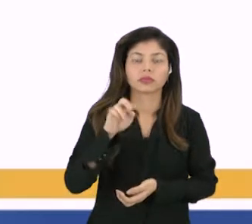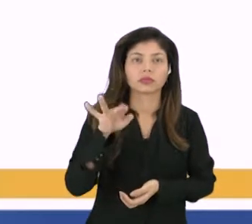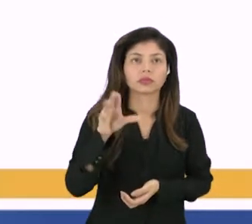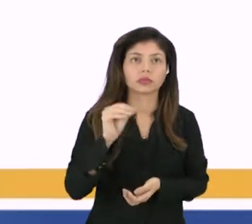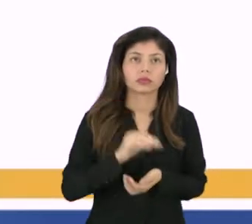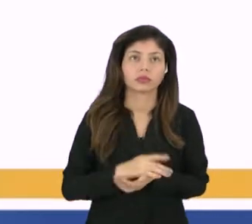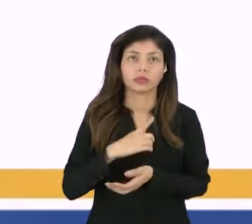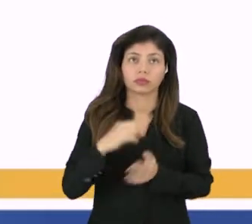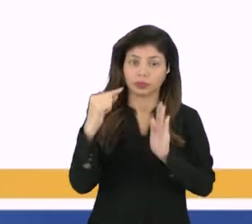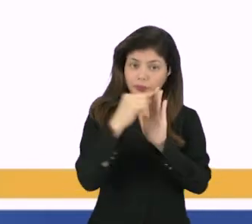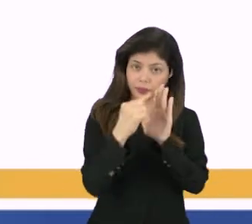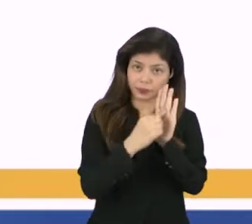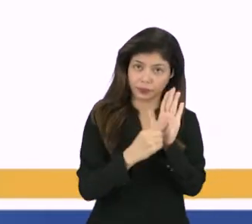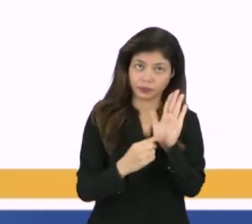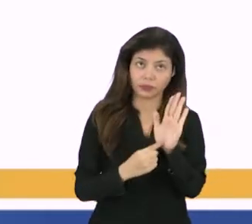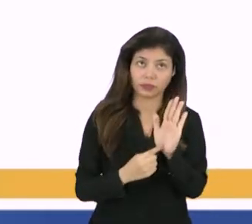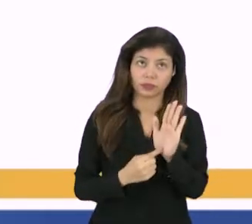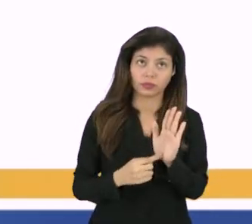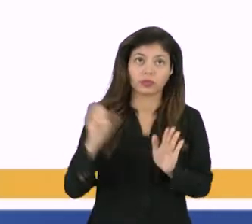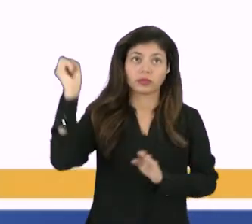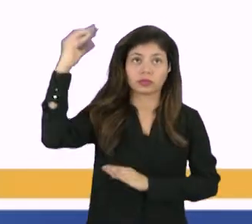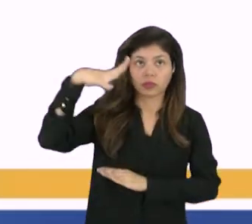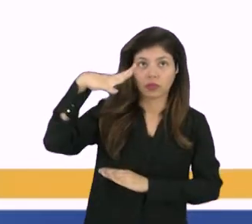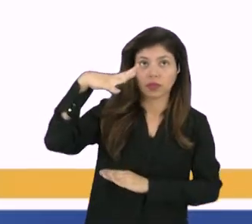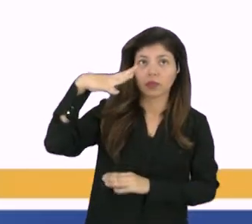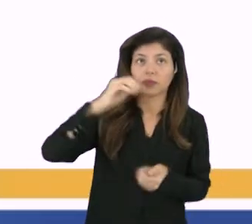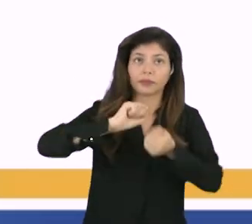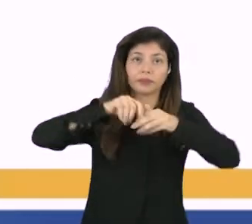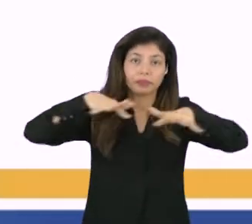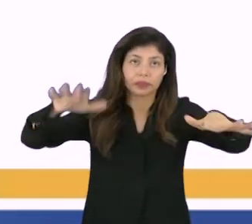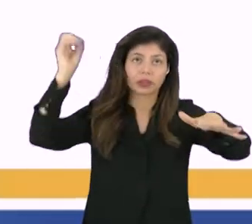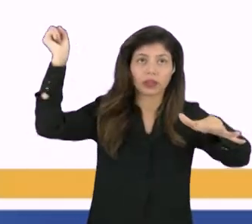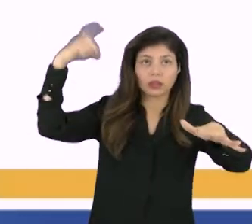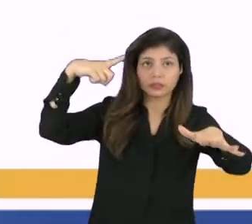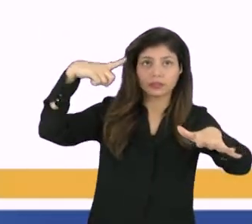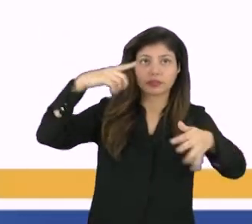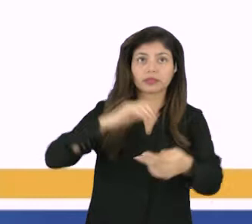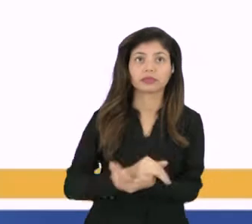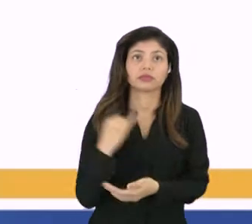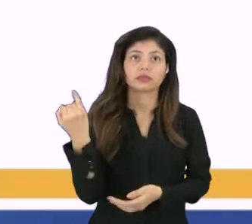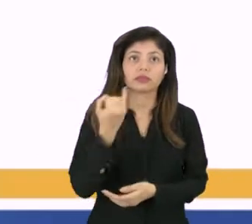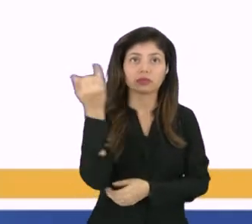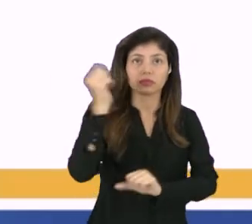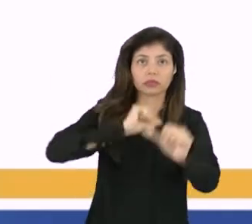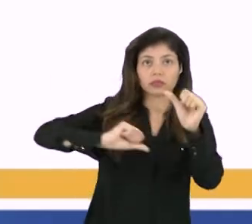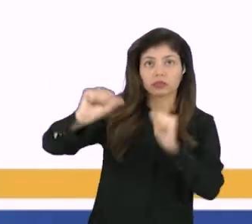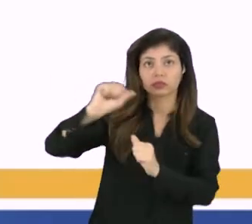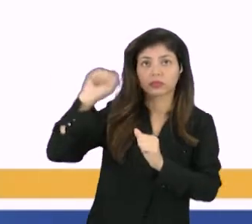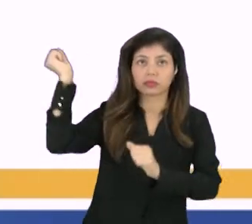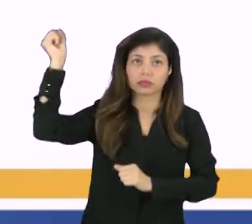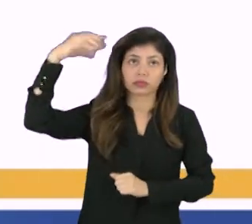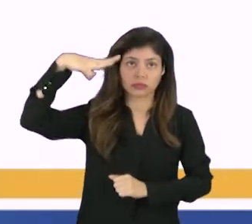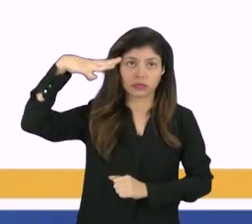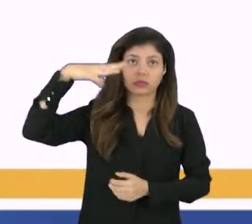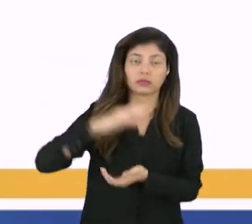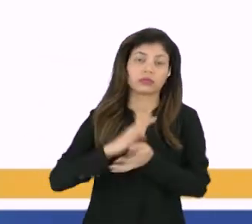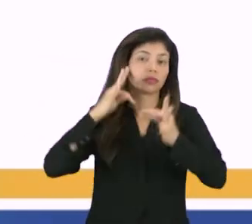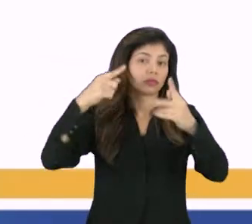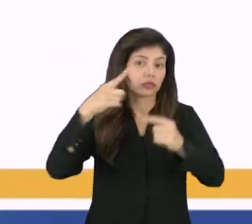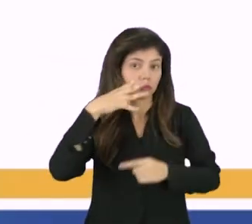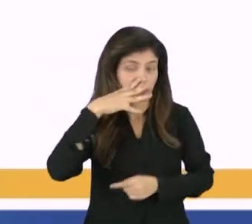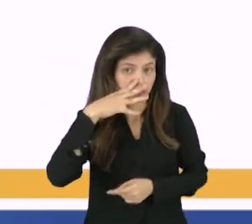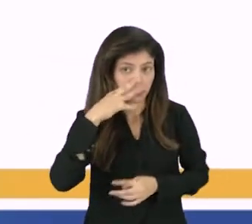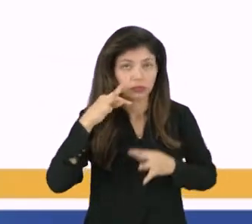e tem esse monte de princípio ali, ó, fonte de luz, propagação retilínea da luz, princípio da reversibilidade da luz. Nós vamos ver todos